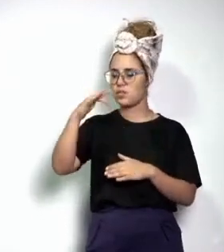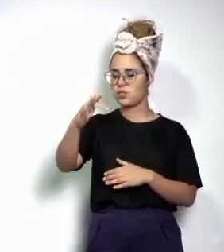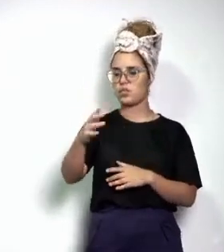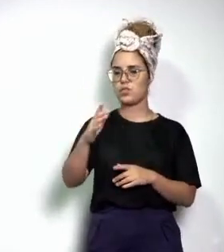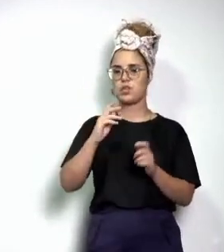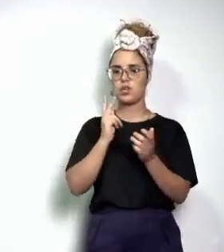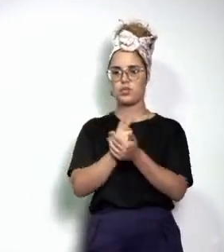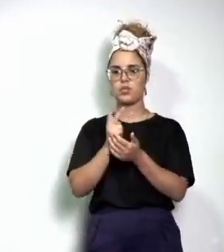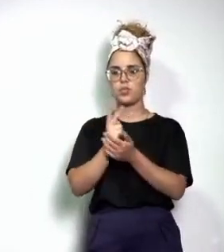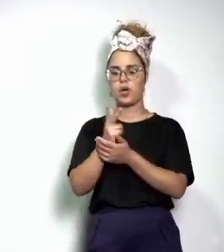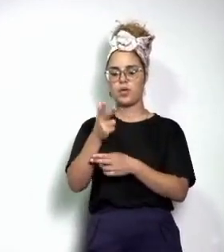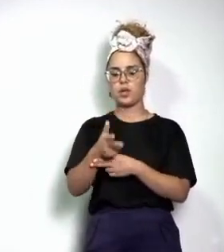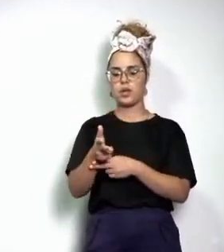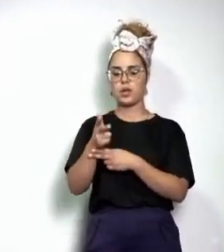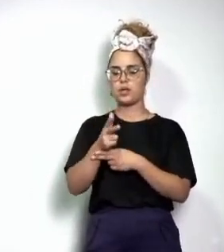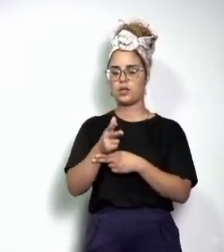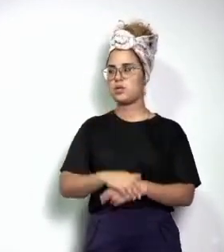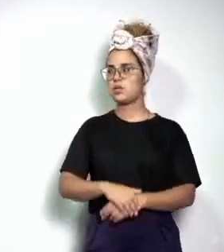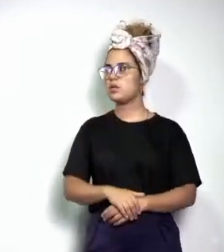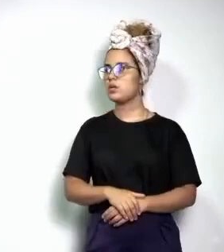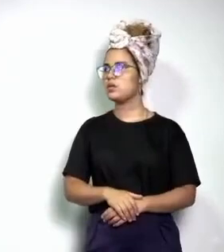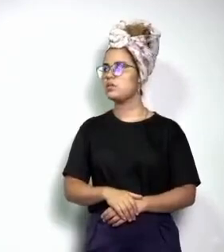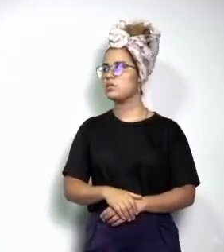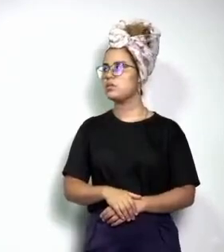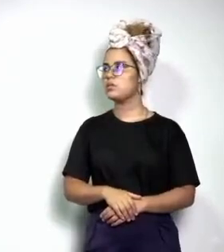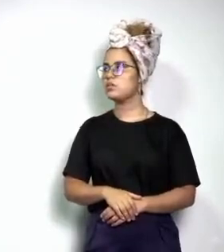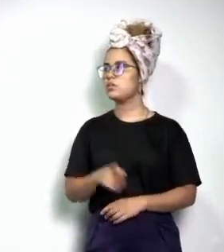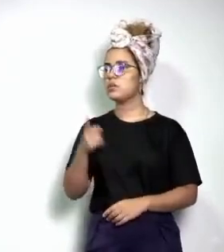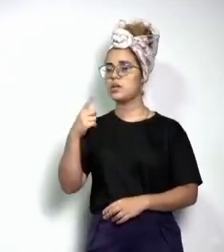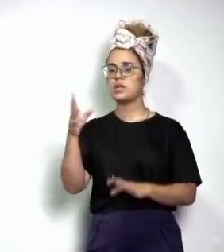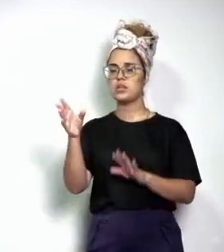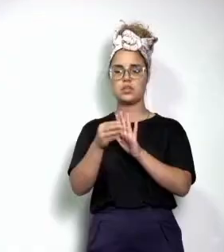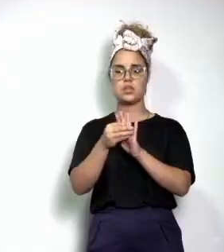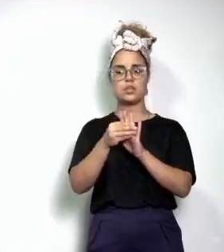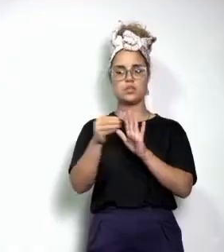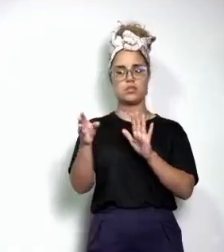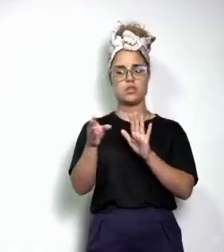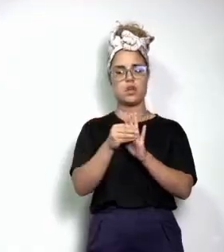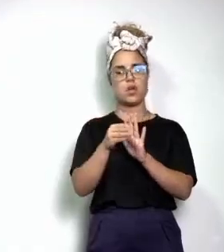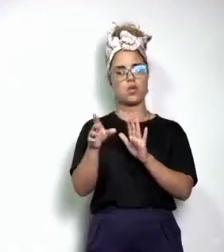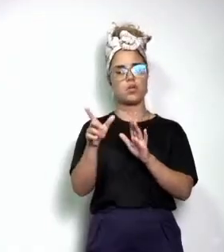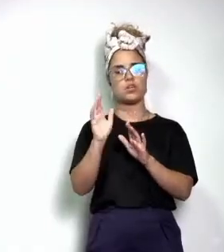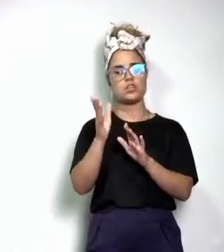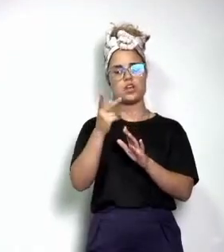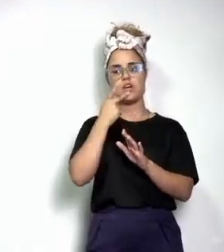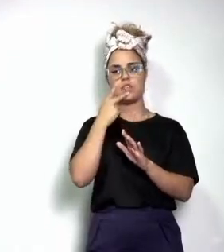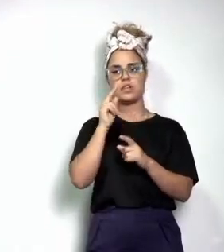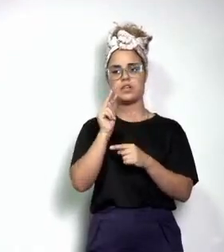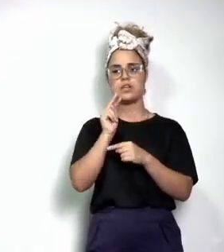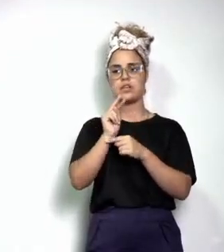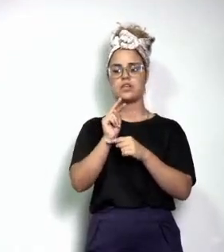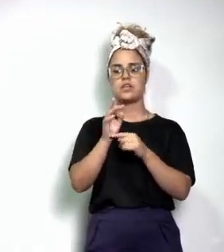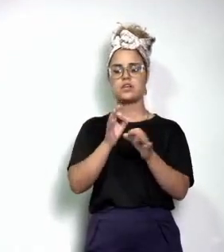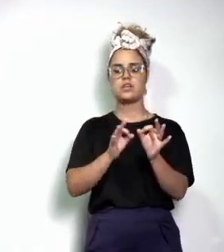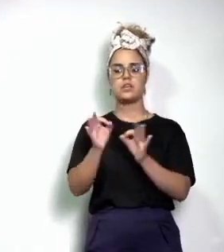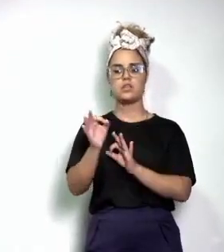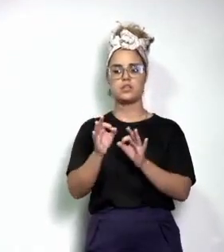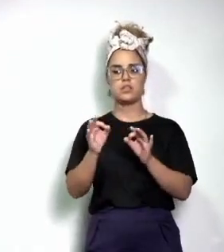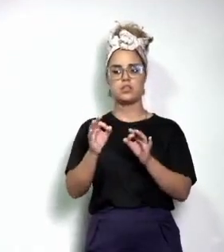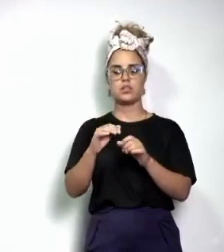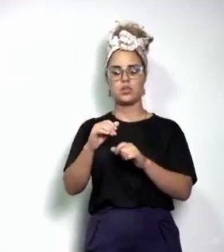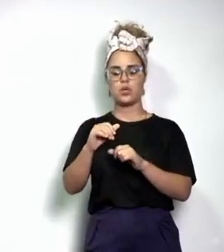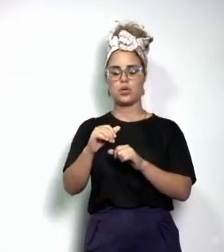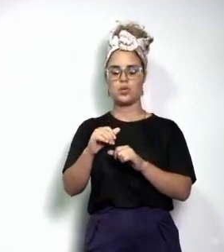colocadas na própria câmera. E esse velcro aqui já é aquele velcro que eu falei que ajuda a organizar os cabos